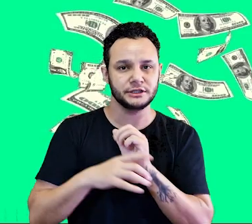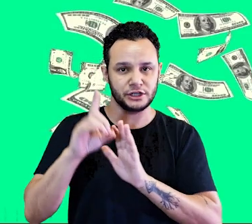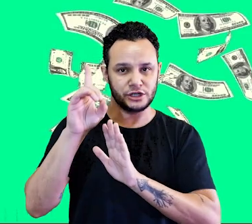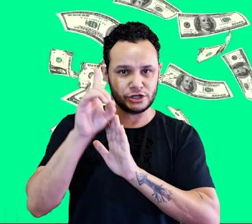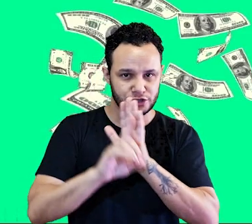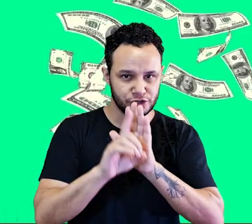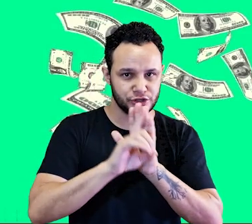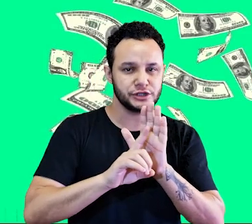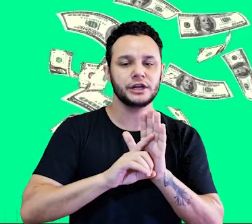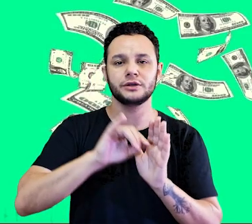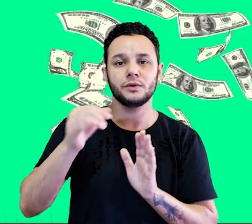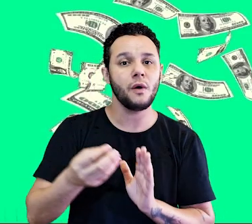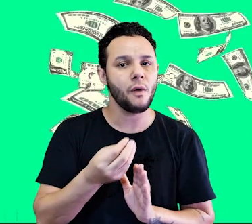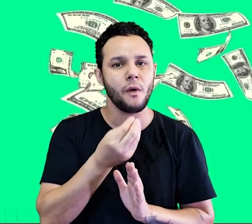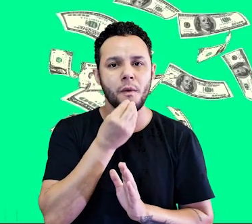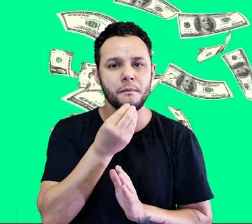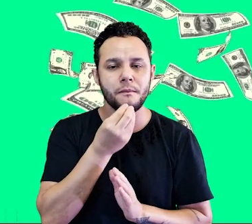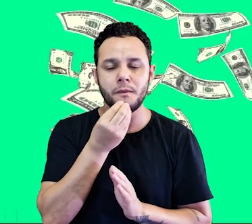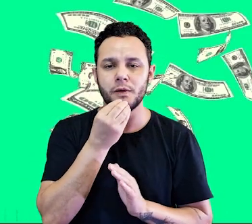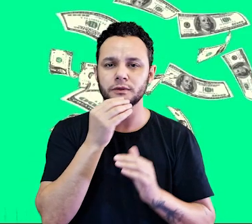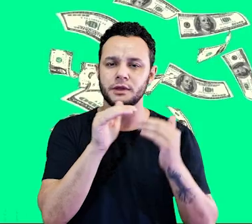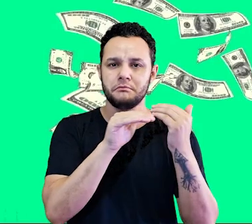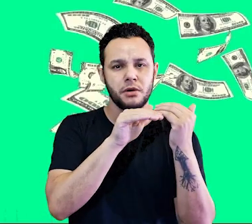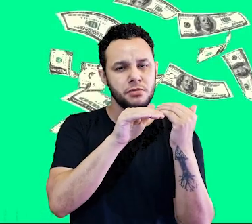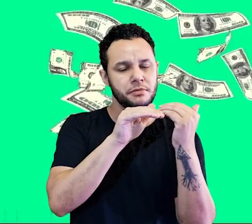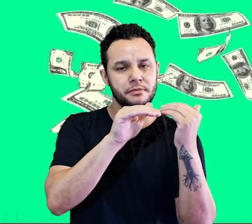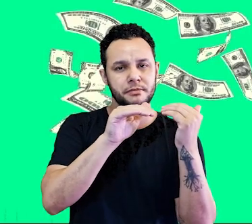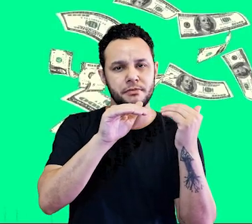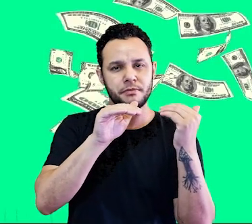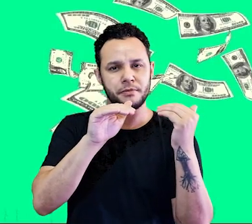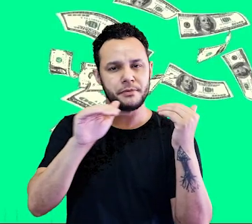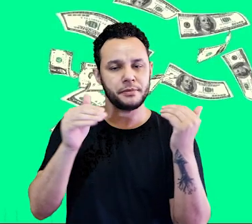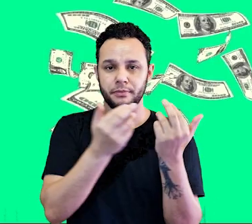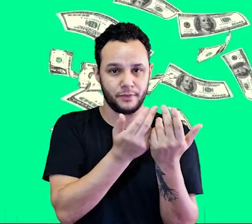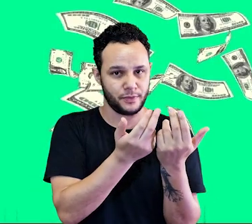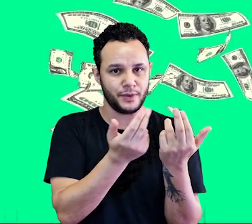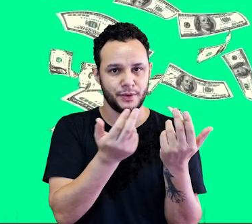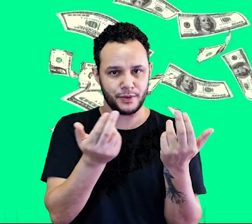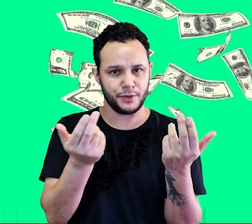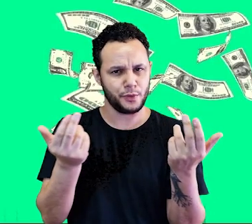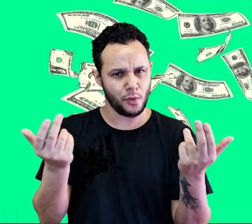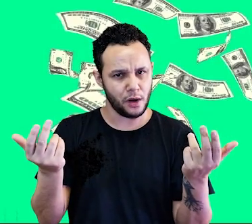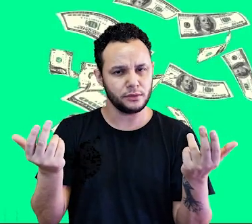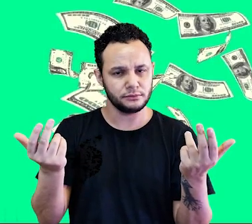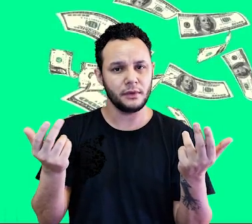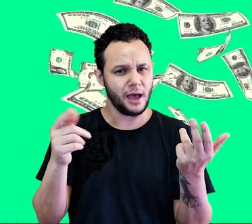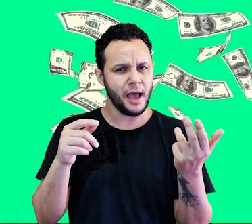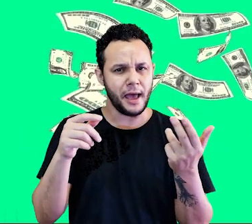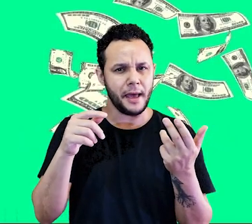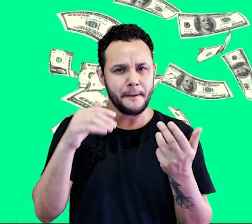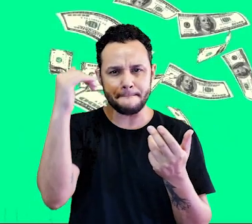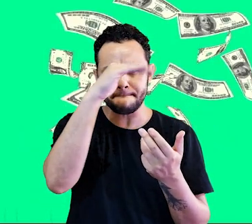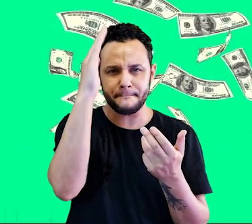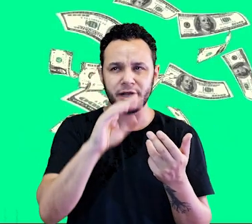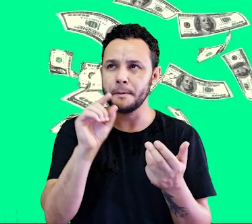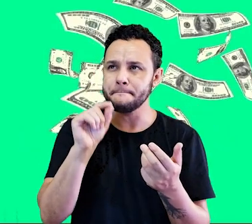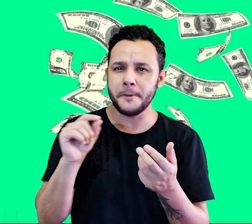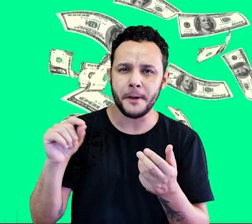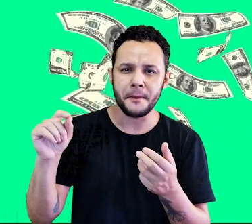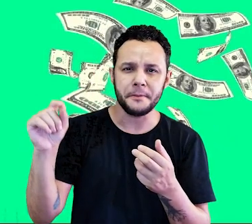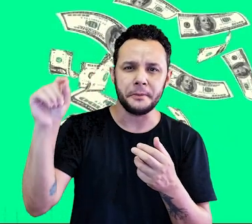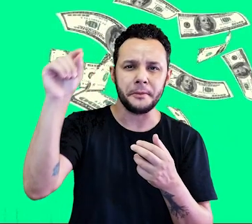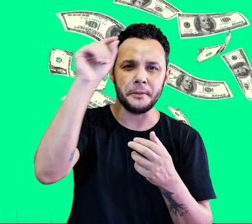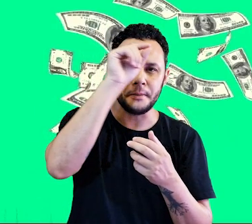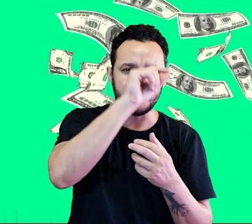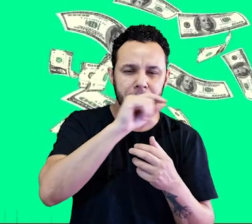também igualdade de oportunidades educacionais e um padrão mínimo de qualidade do ensino, né, no